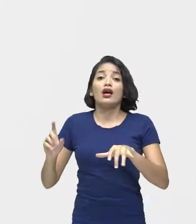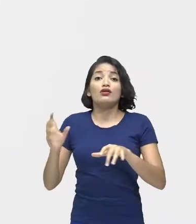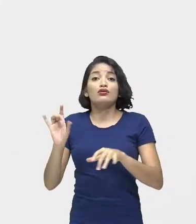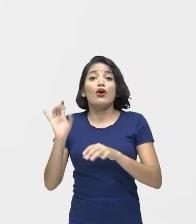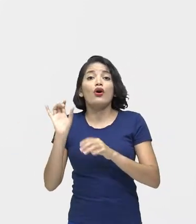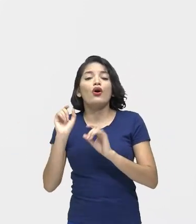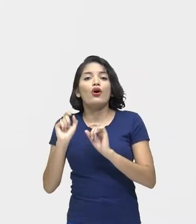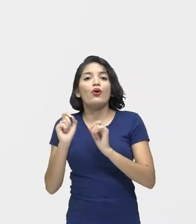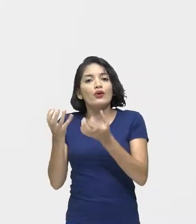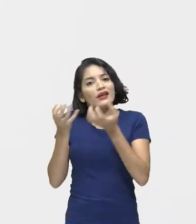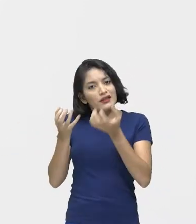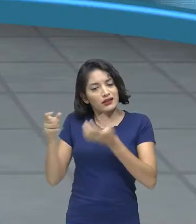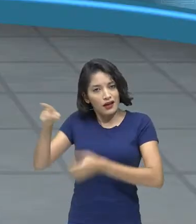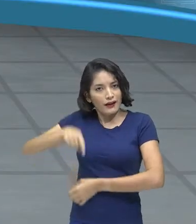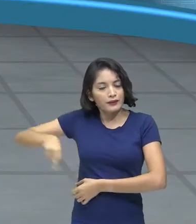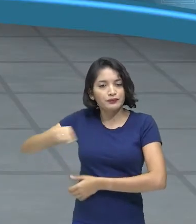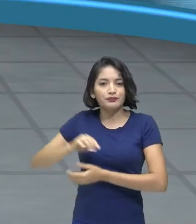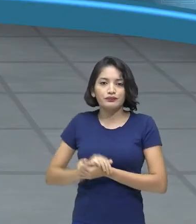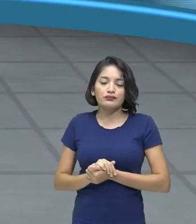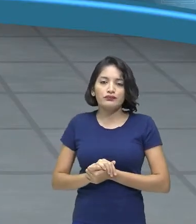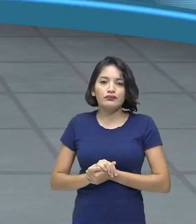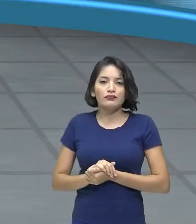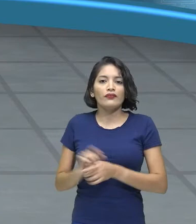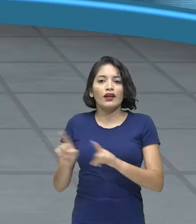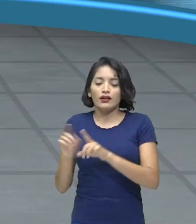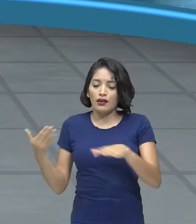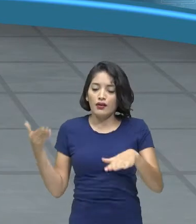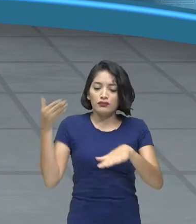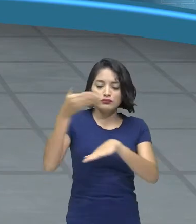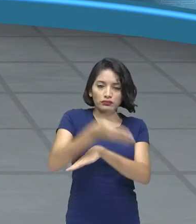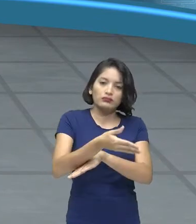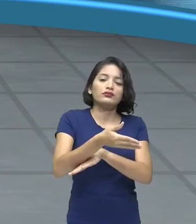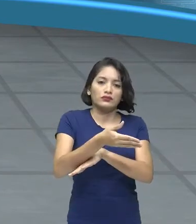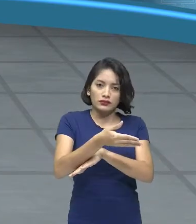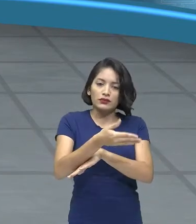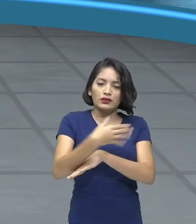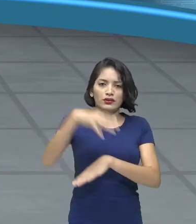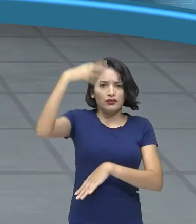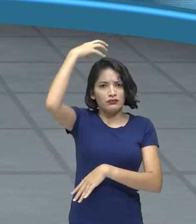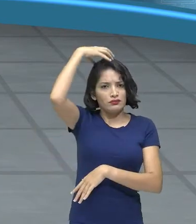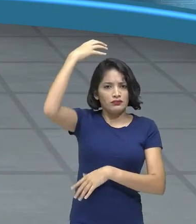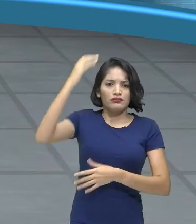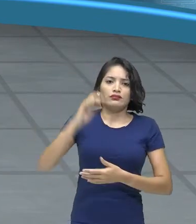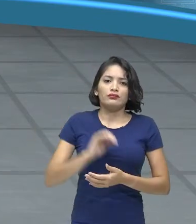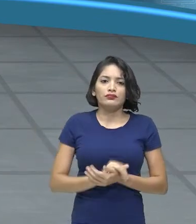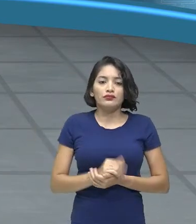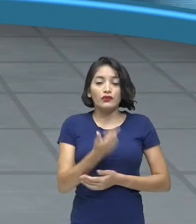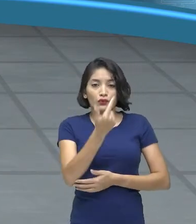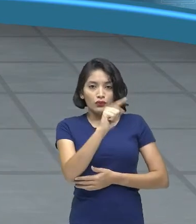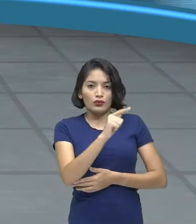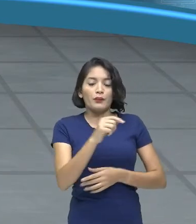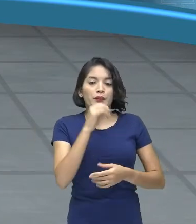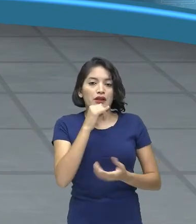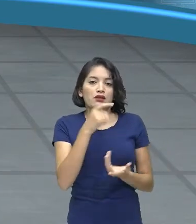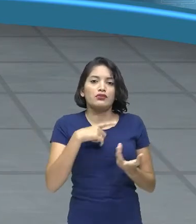o seguinte: nós queremos fazer parte do reino da Grã-Bretanha. Nós queremos ter, tipo, o Reino Unido